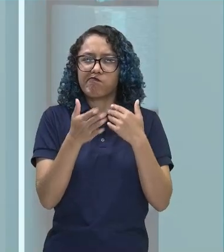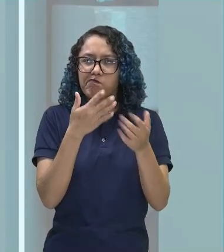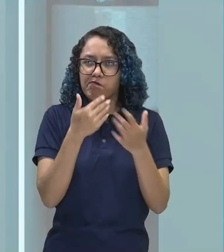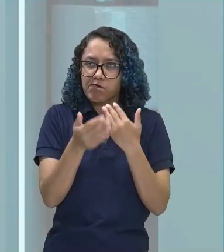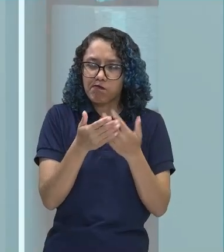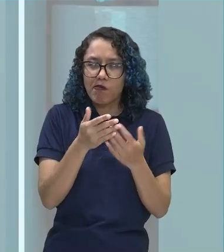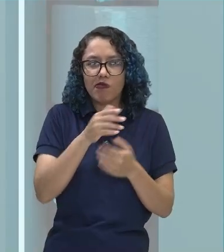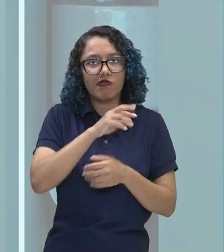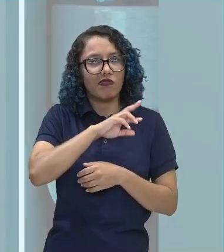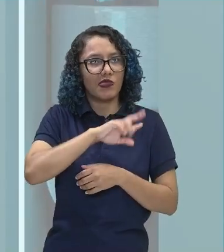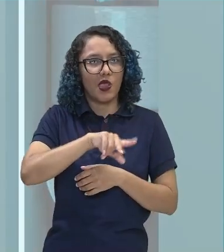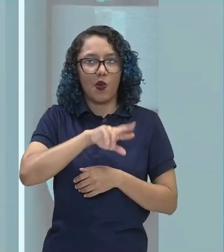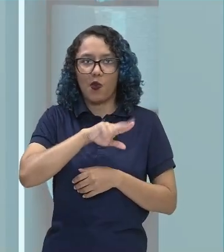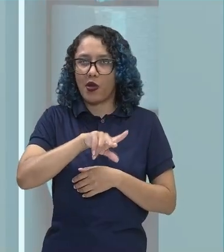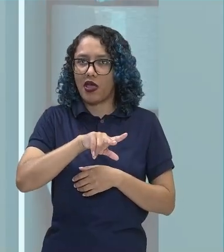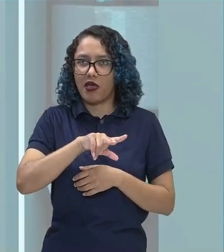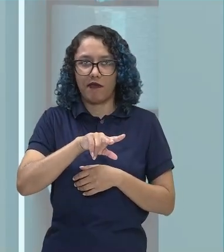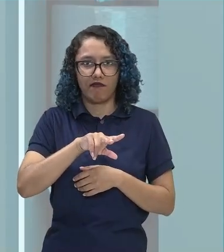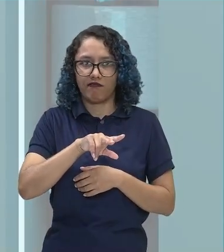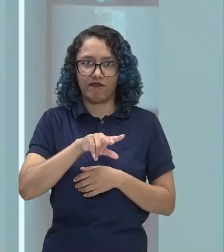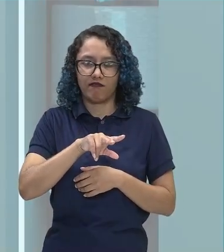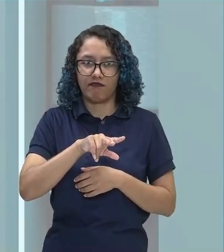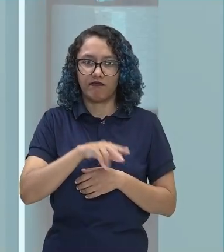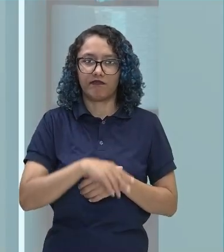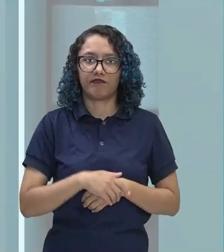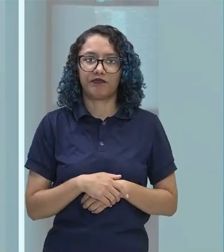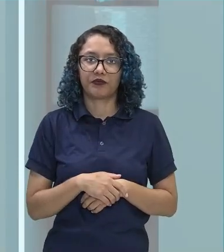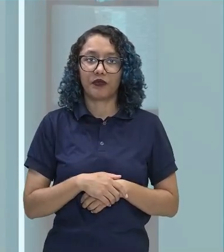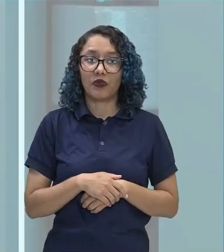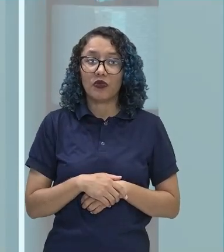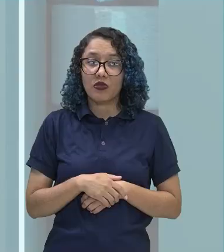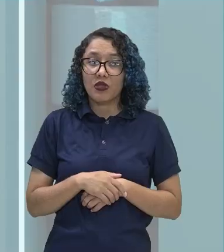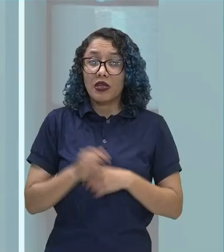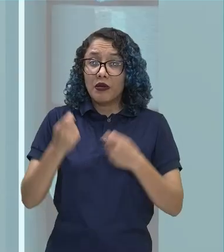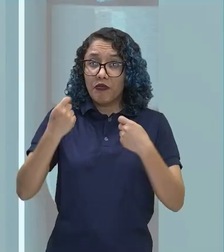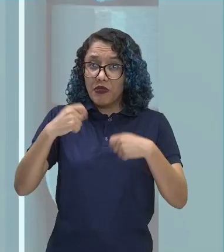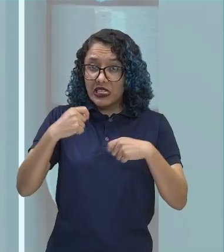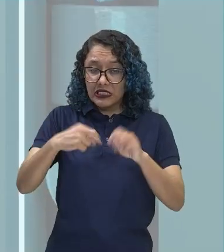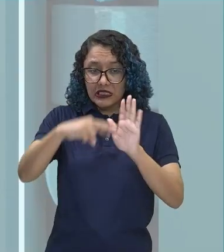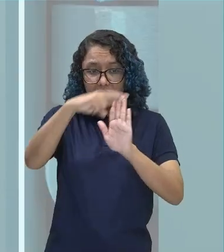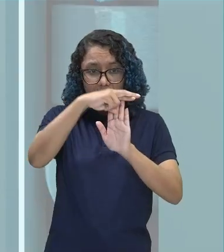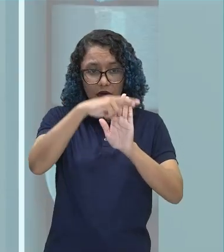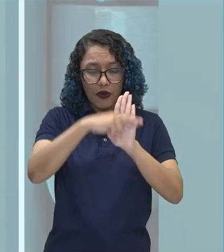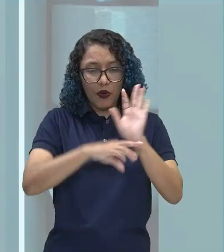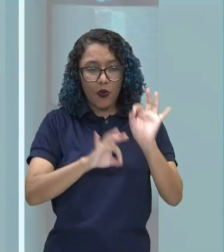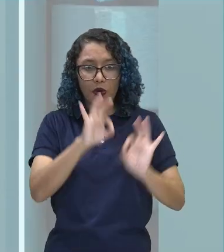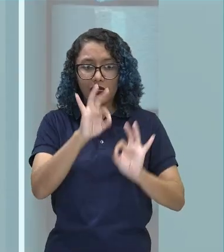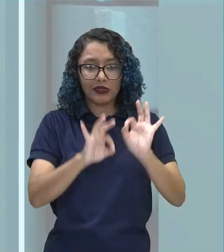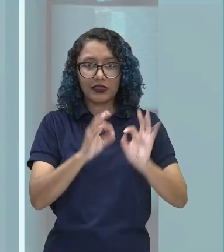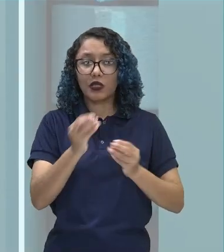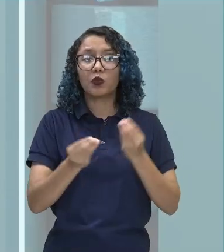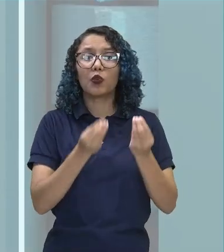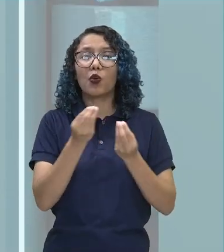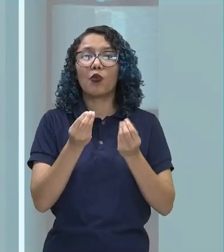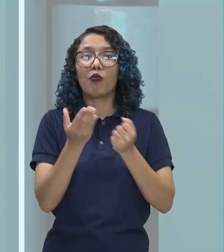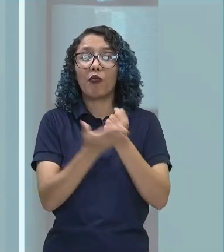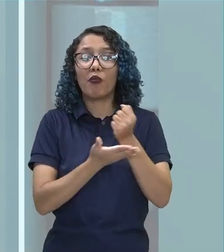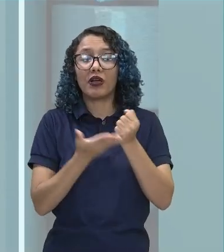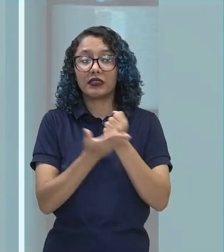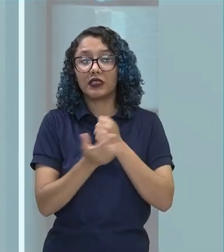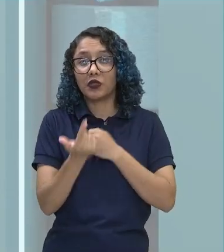aleatoriamente. Não, ele vai trabalhar esse regimento escolar pautado em